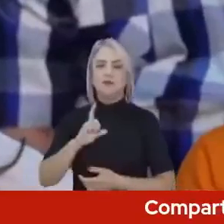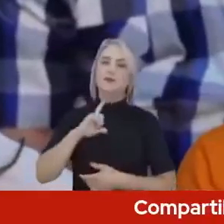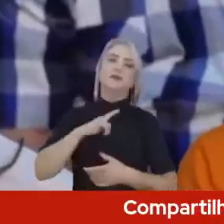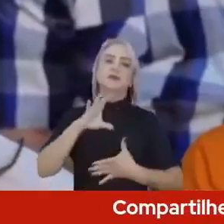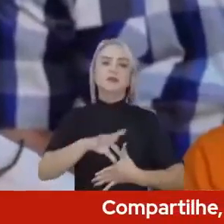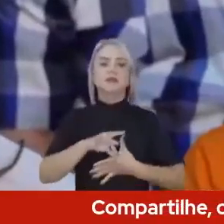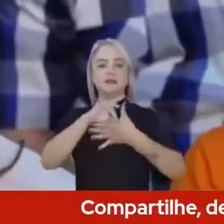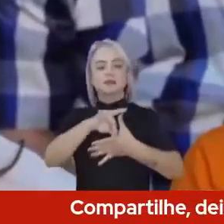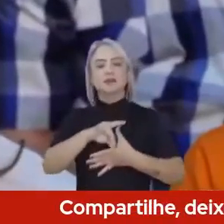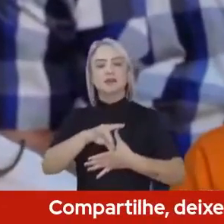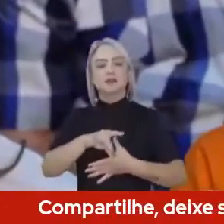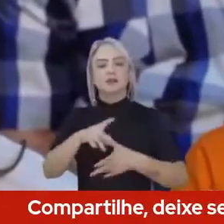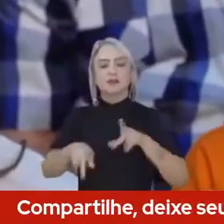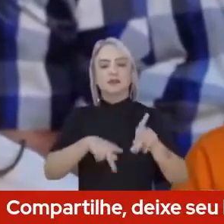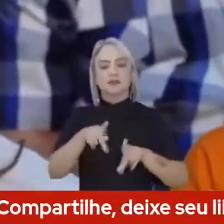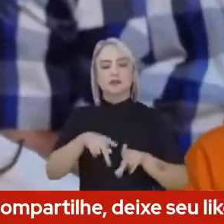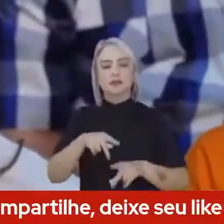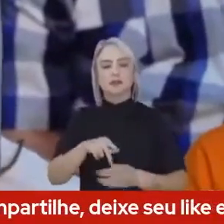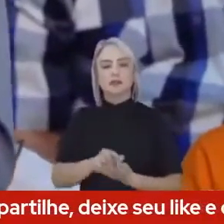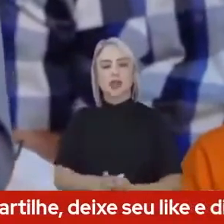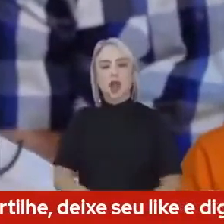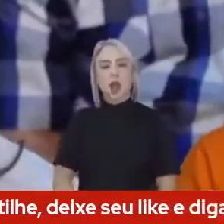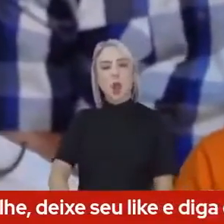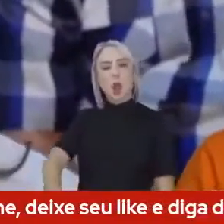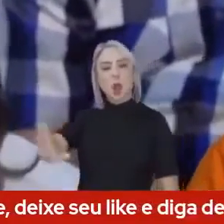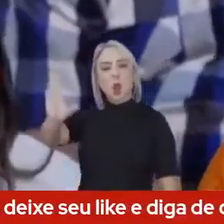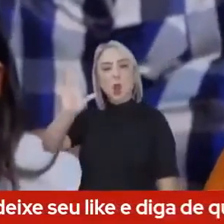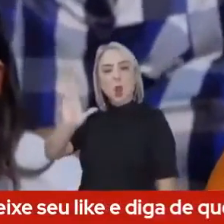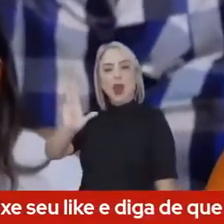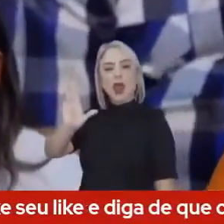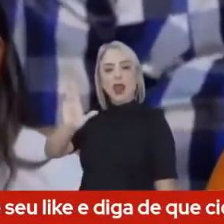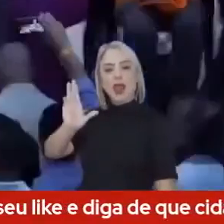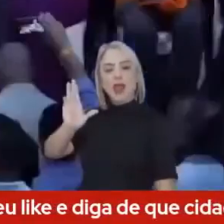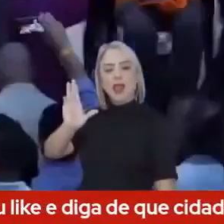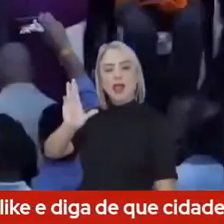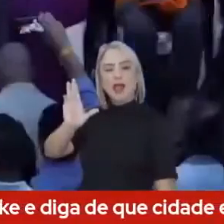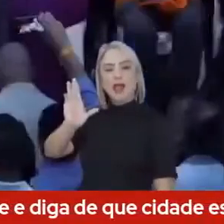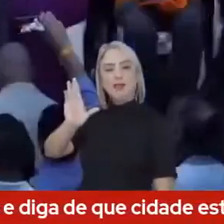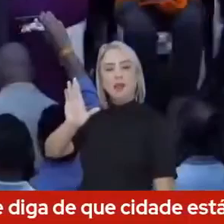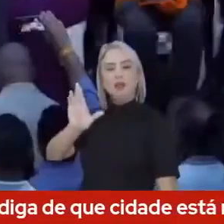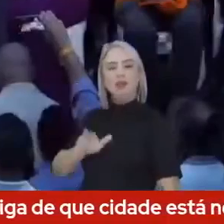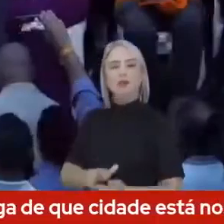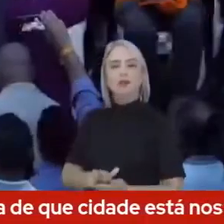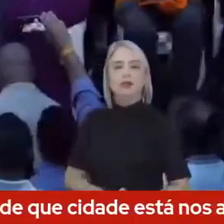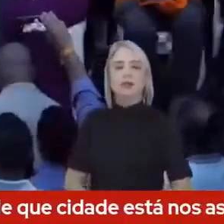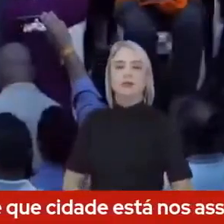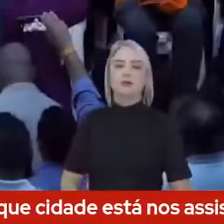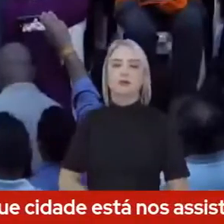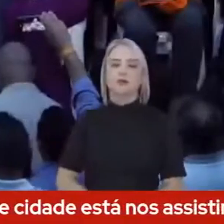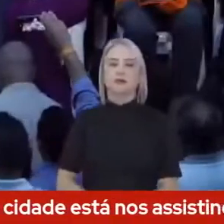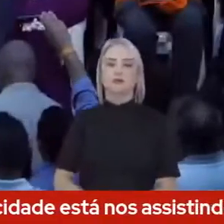popular, Luiz Inácio Lula da Silva. Lula!